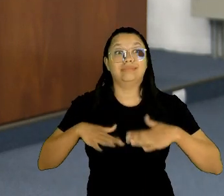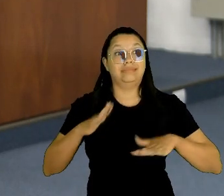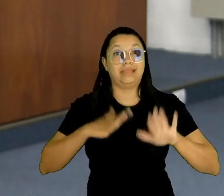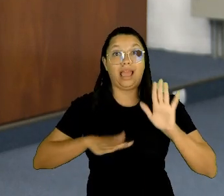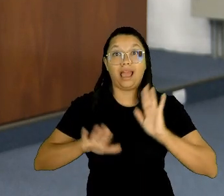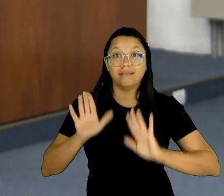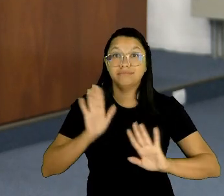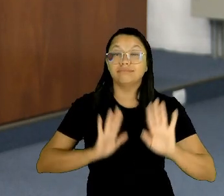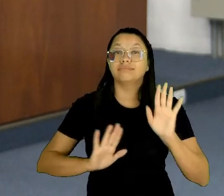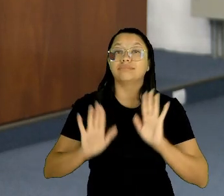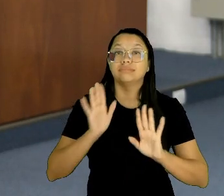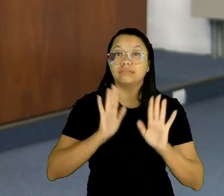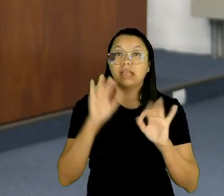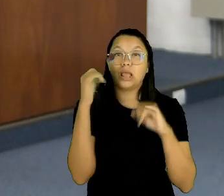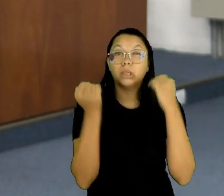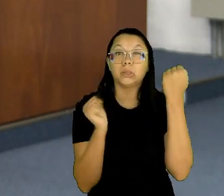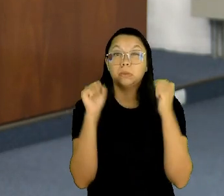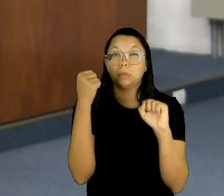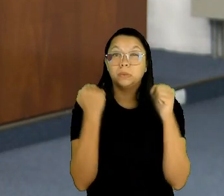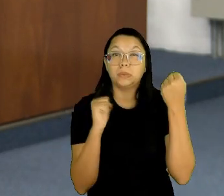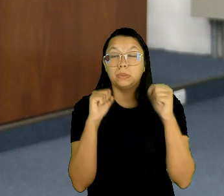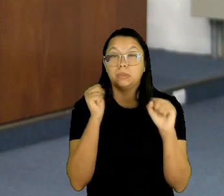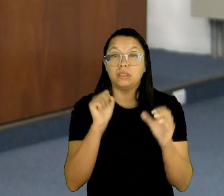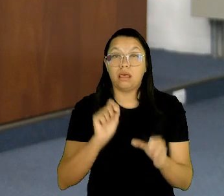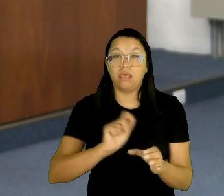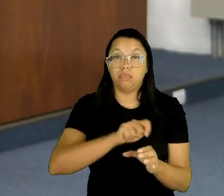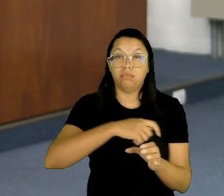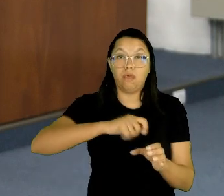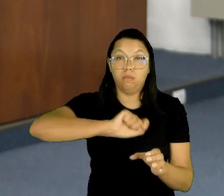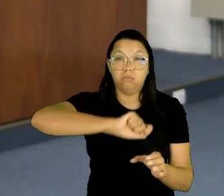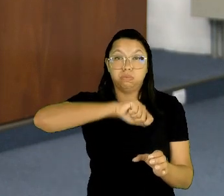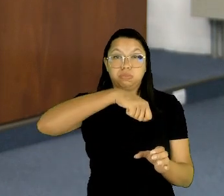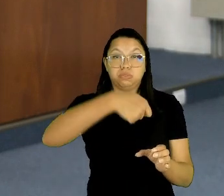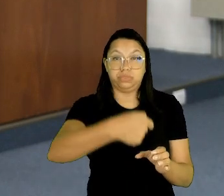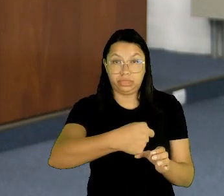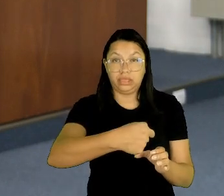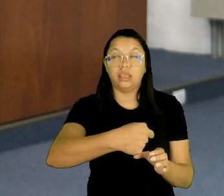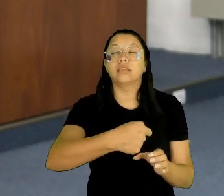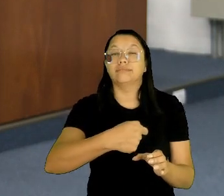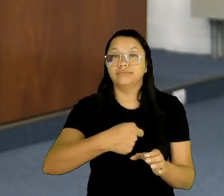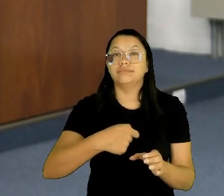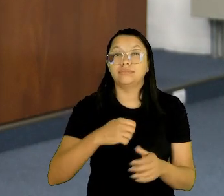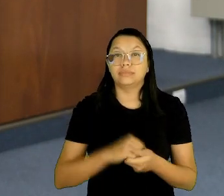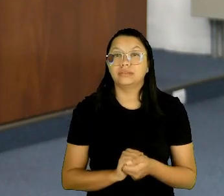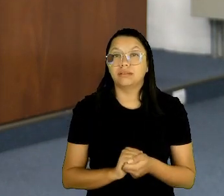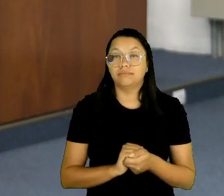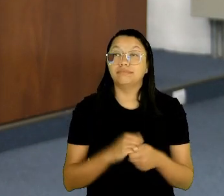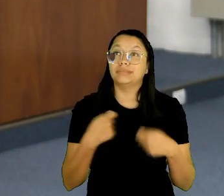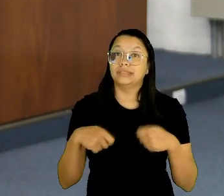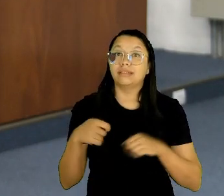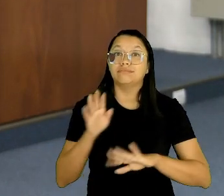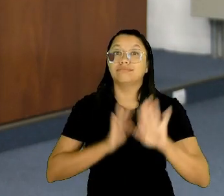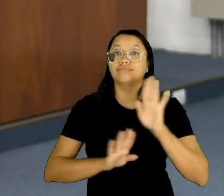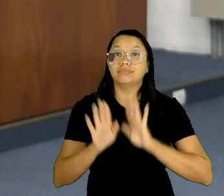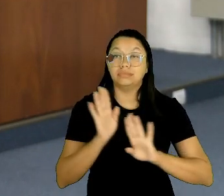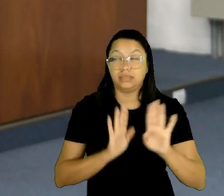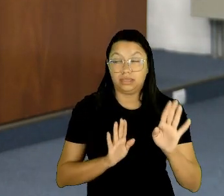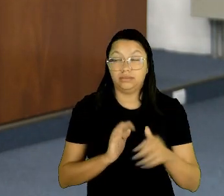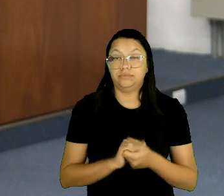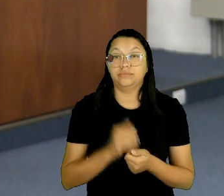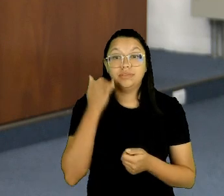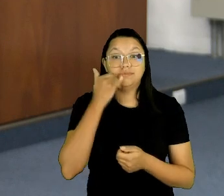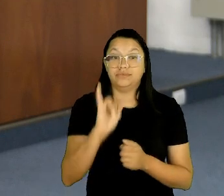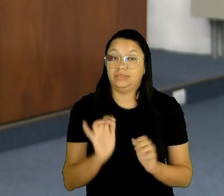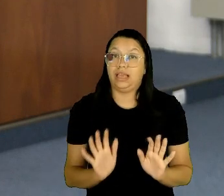Já os alimentos que entram aqui como processados, como enlatados, atum aqui em conserva, azeitona, essas coisas mais